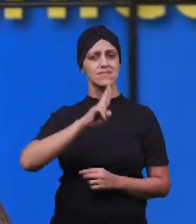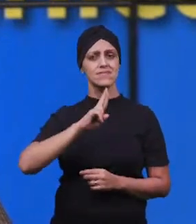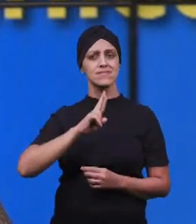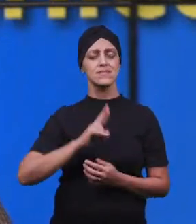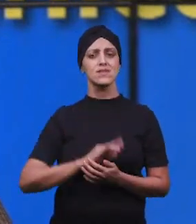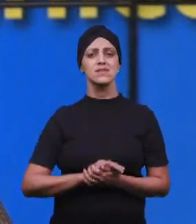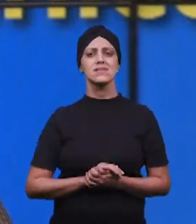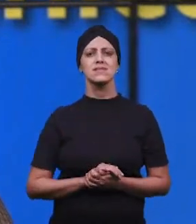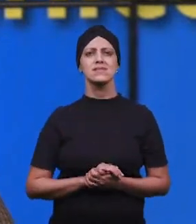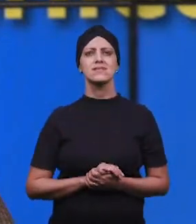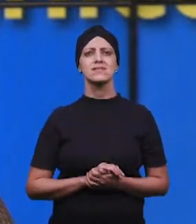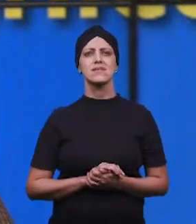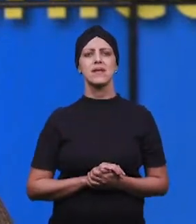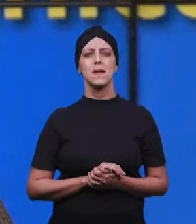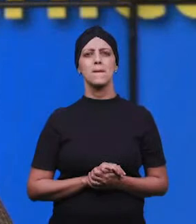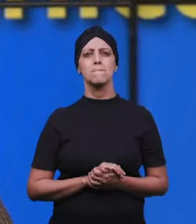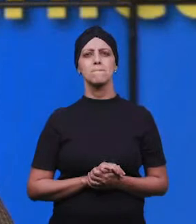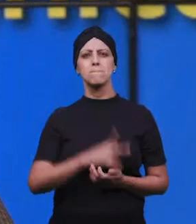aqui relacionada